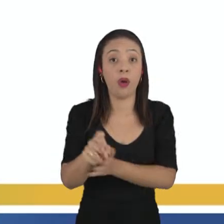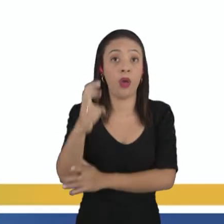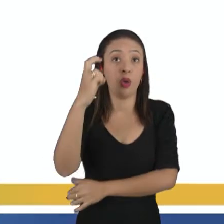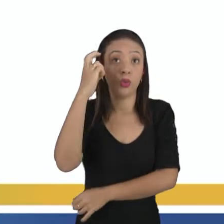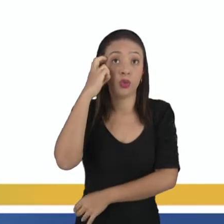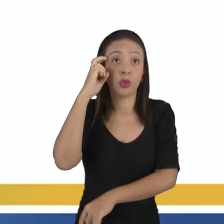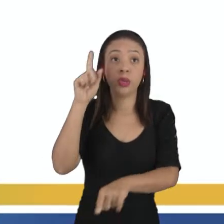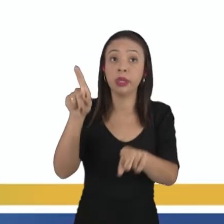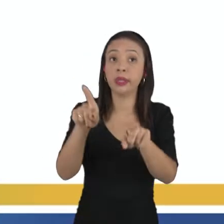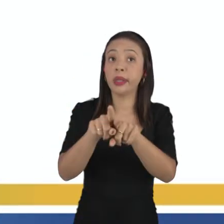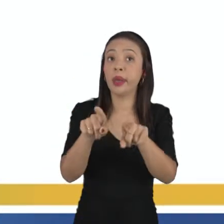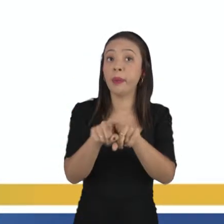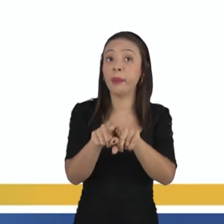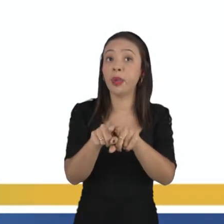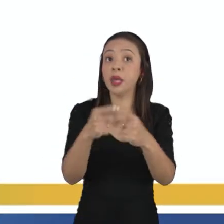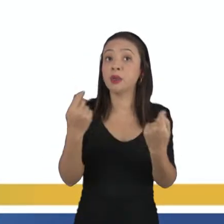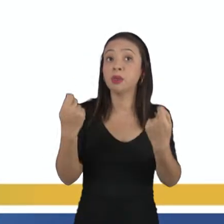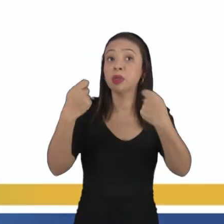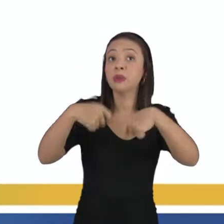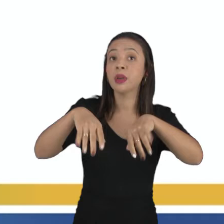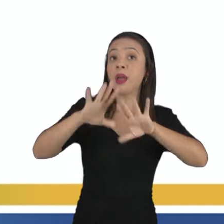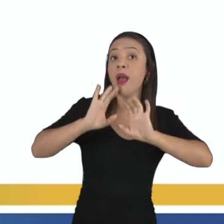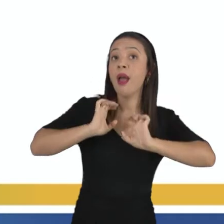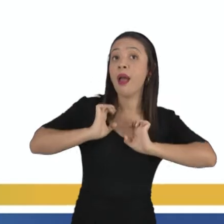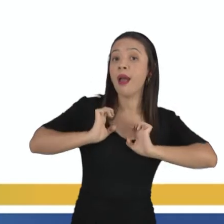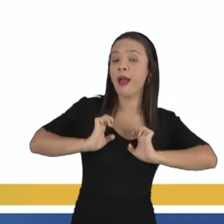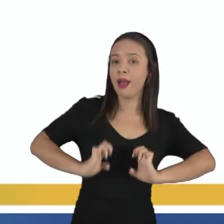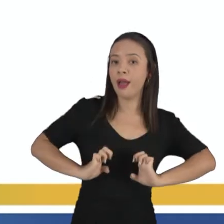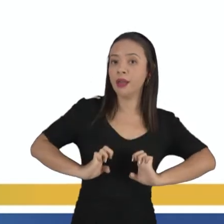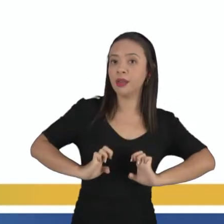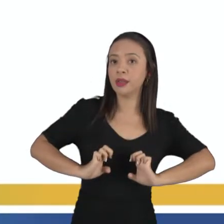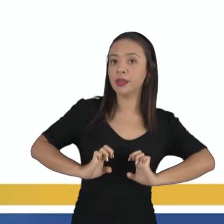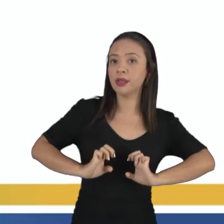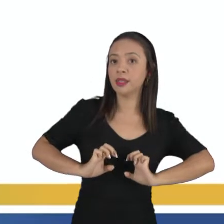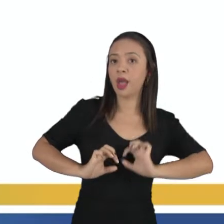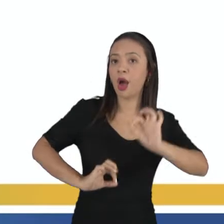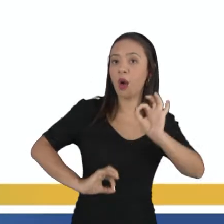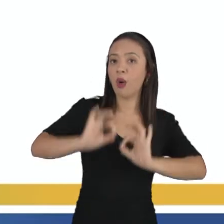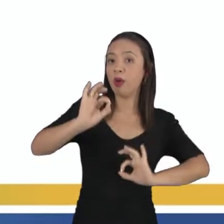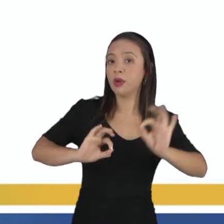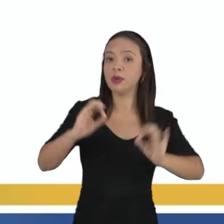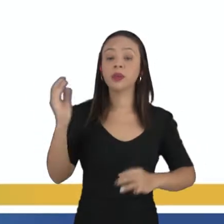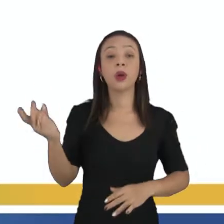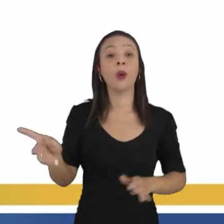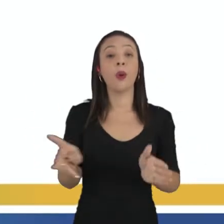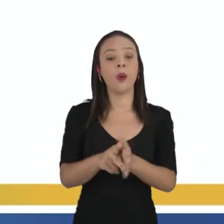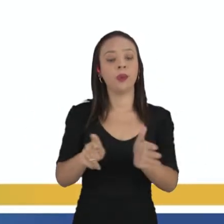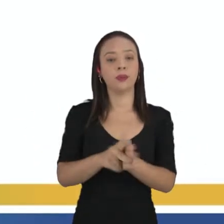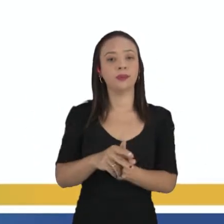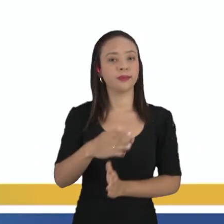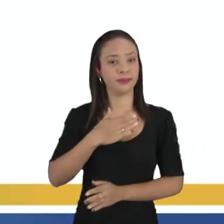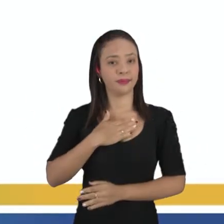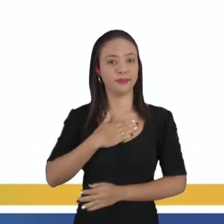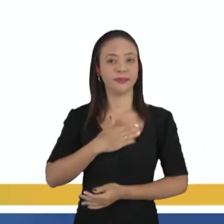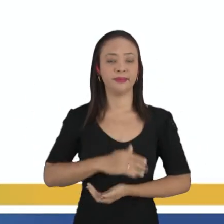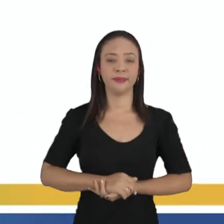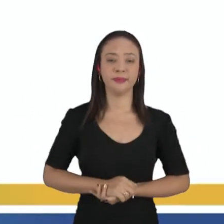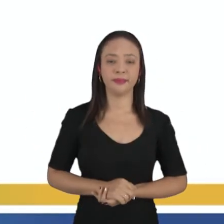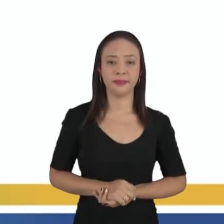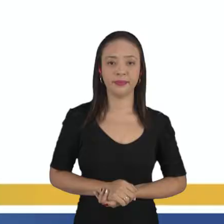como pelas condições que se tem para possibilidades éticas de constituição de